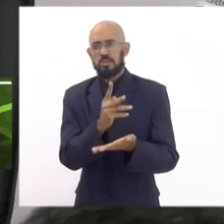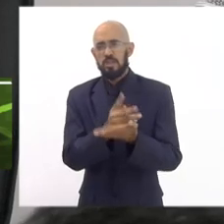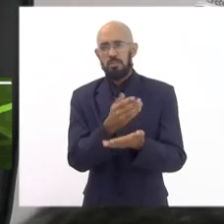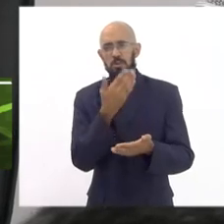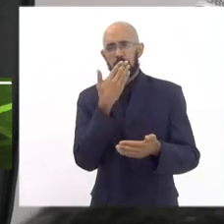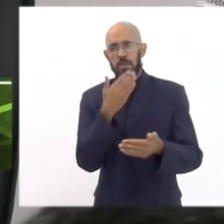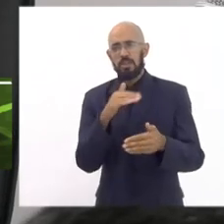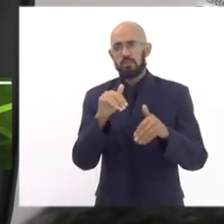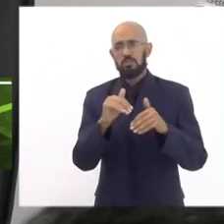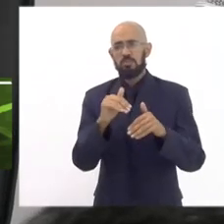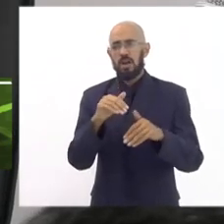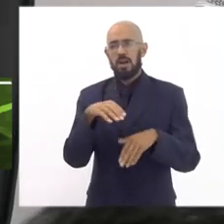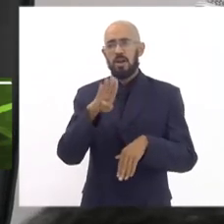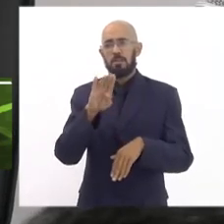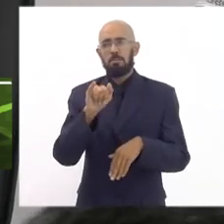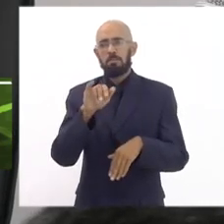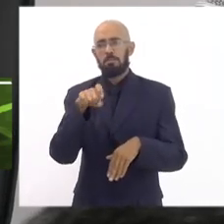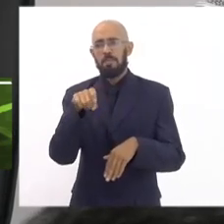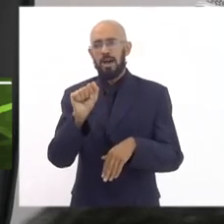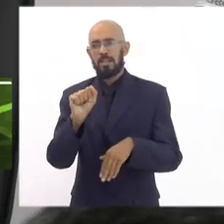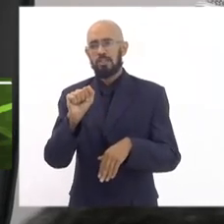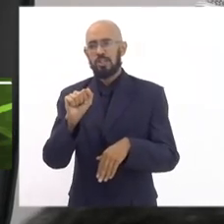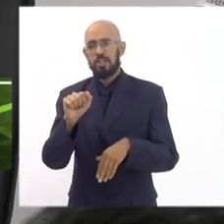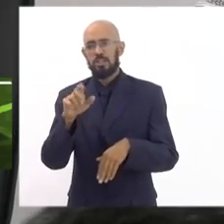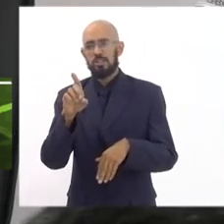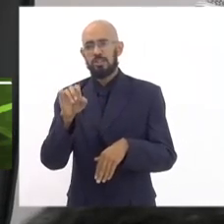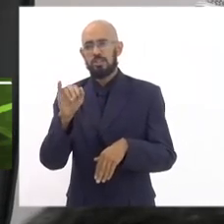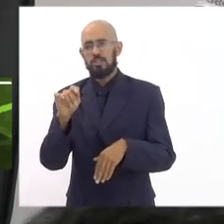diligência ao INEPAC quando se trata de tombamento.